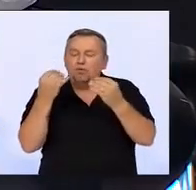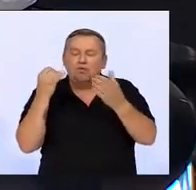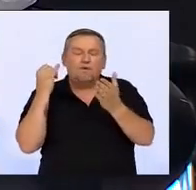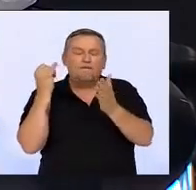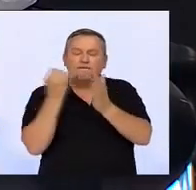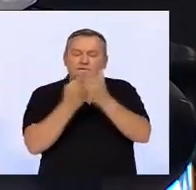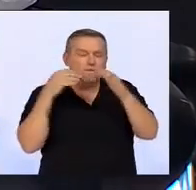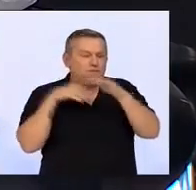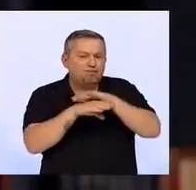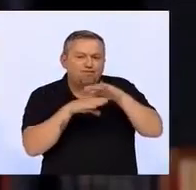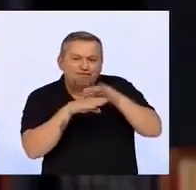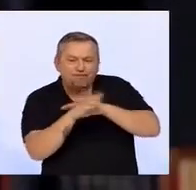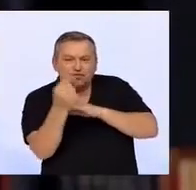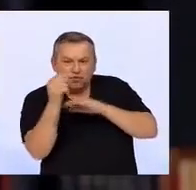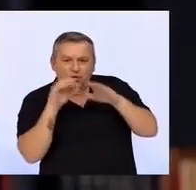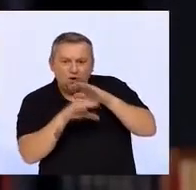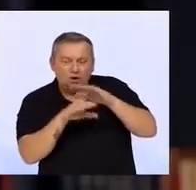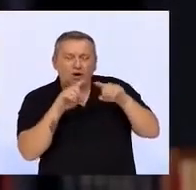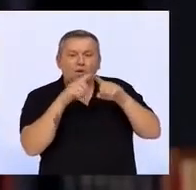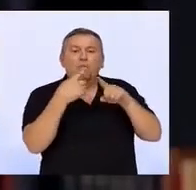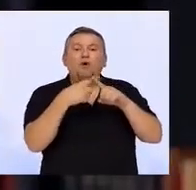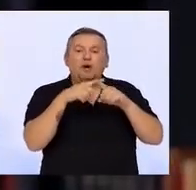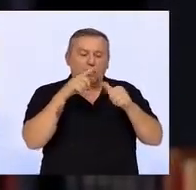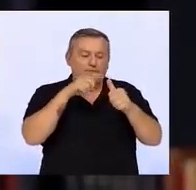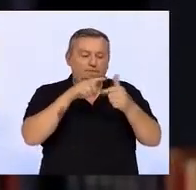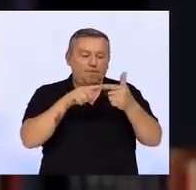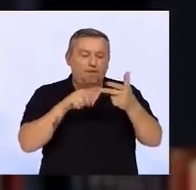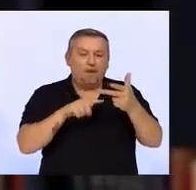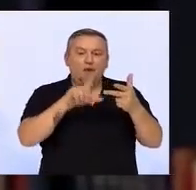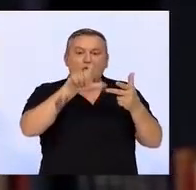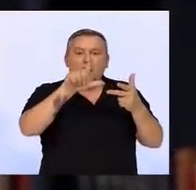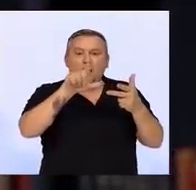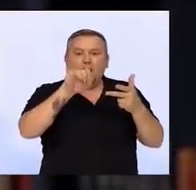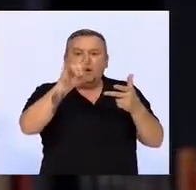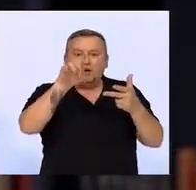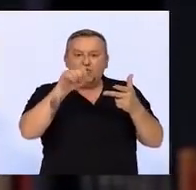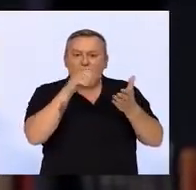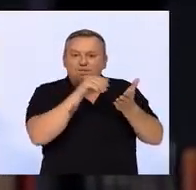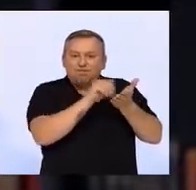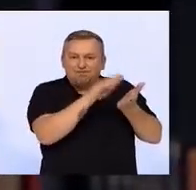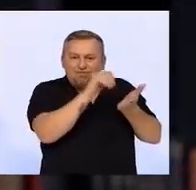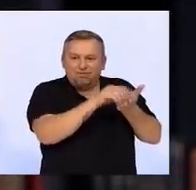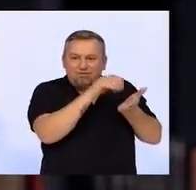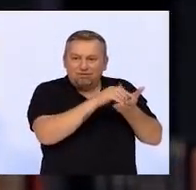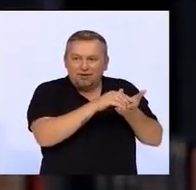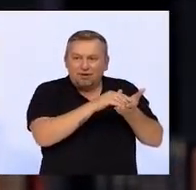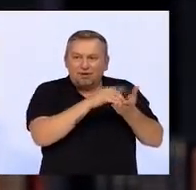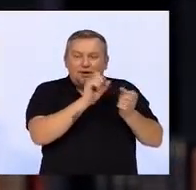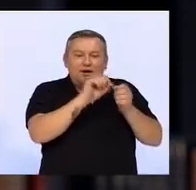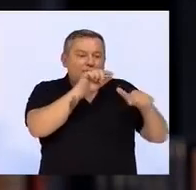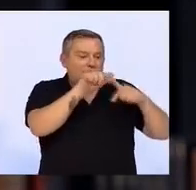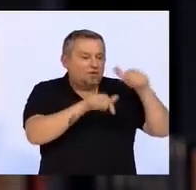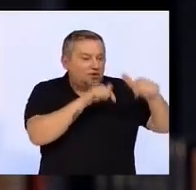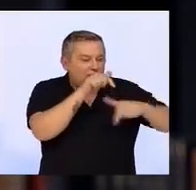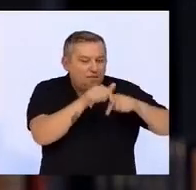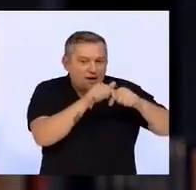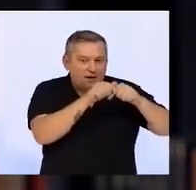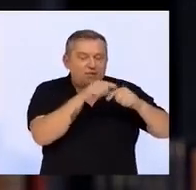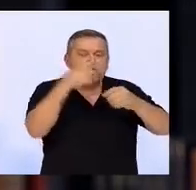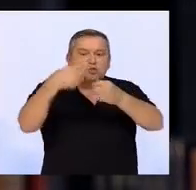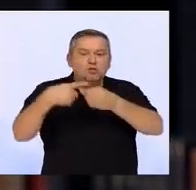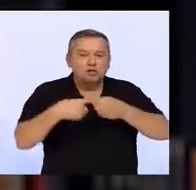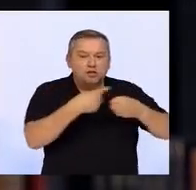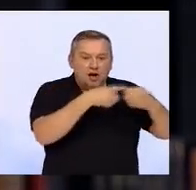fazer em 3 áreas. No lixo, que gera muito gás metano, a gente tem que partir para um trabalho nas cidades em direção ao lixo zero.